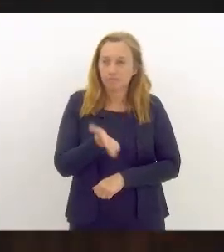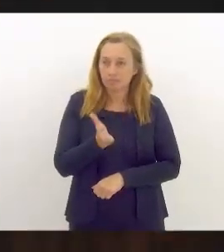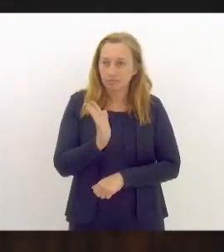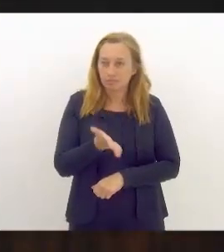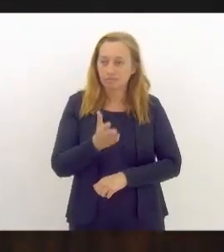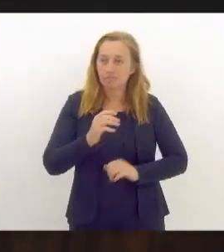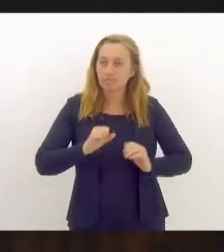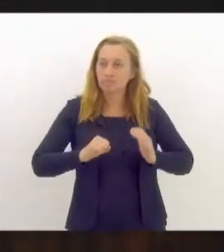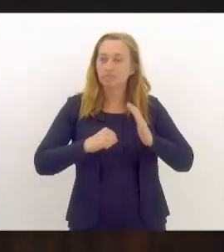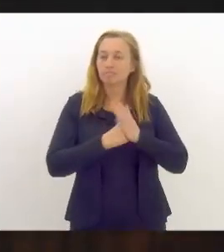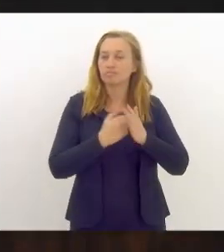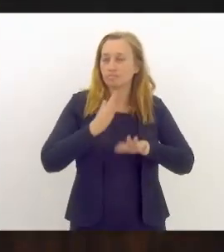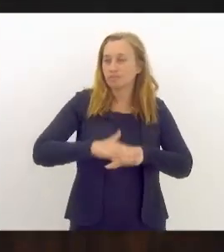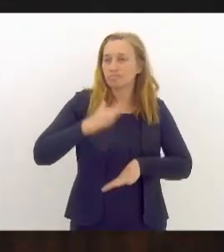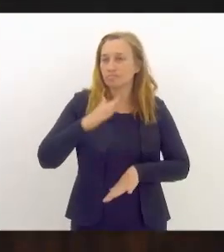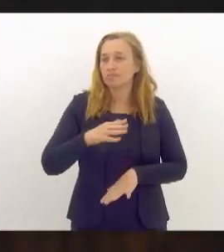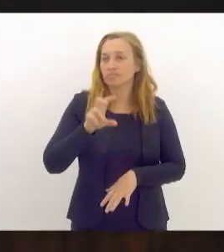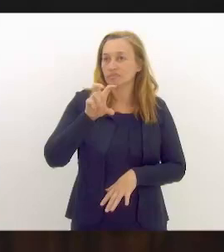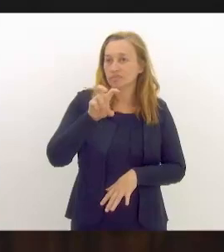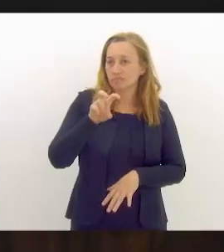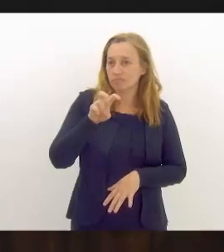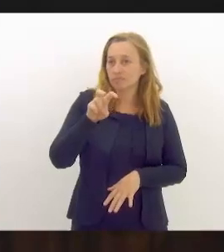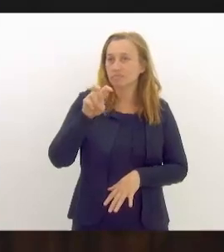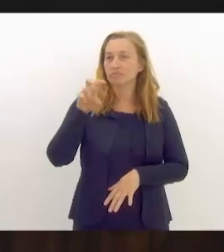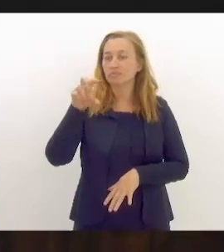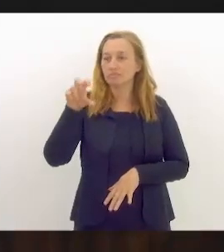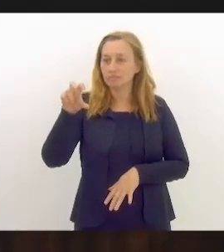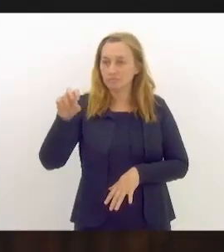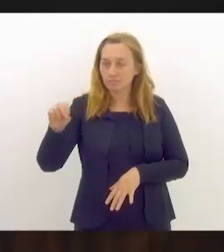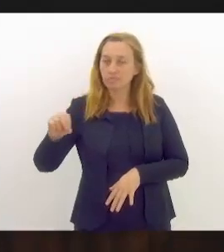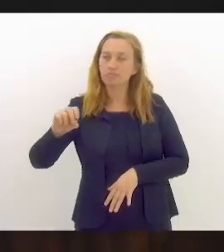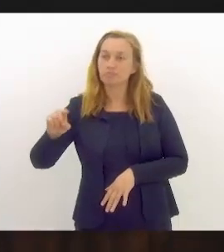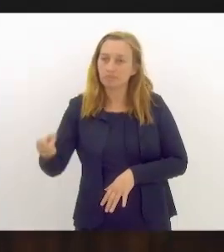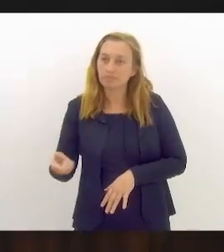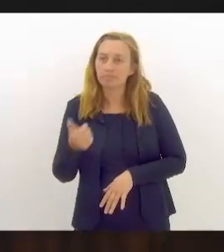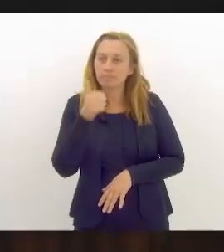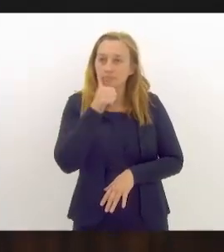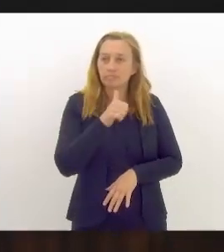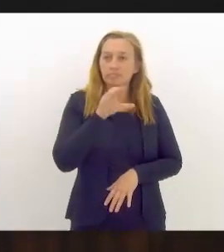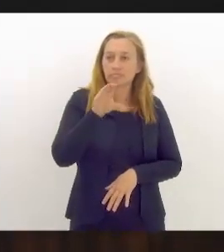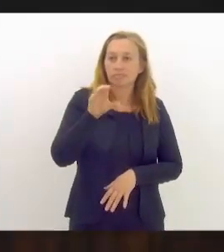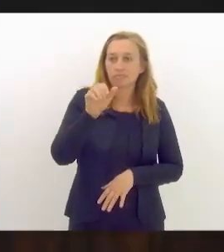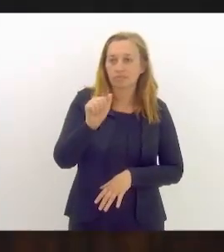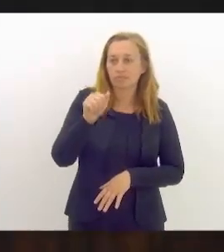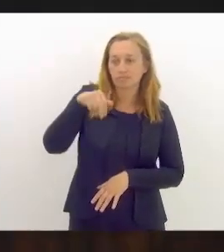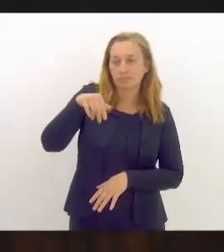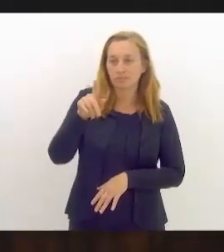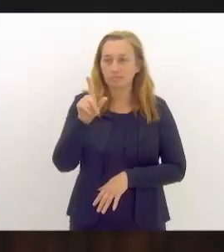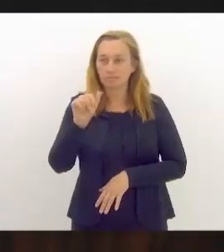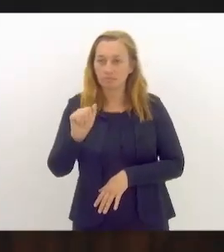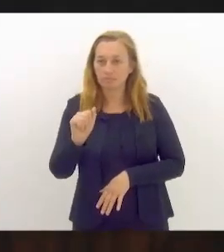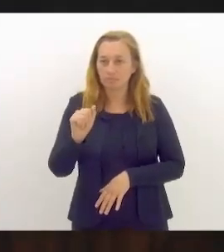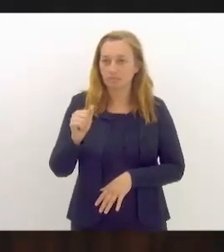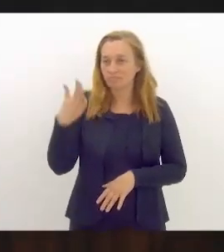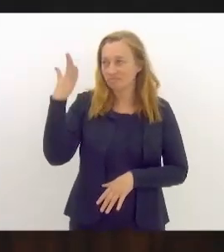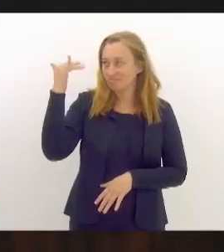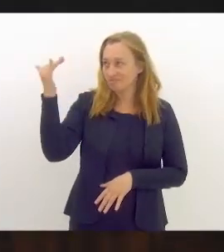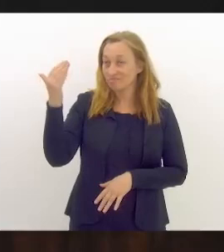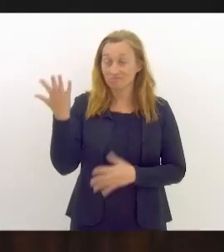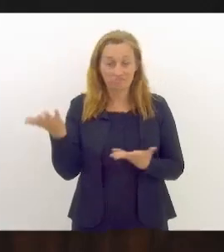impactou mais de mil mulheres Camila isso é